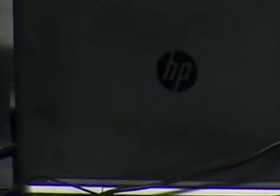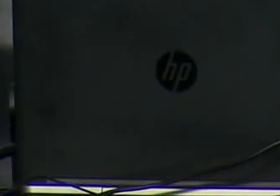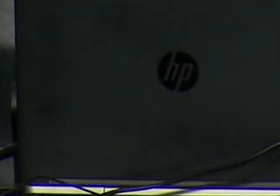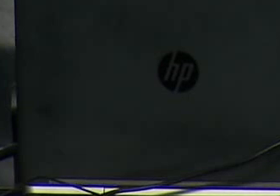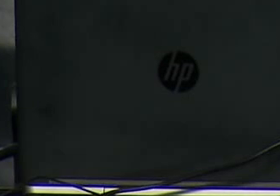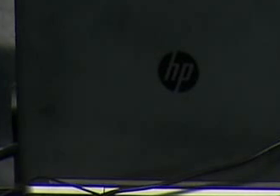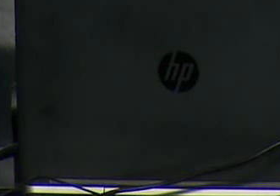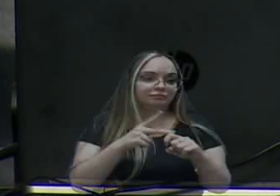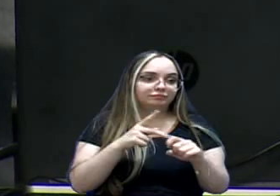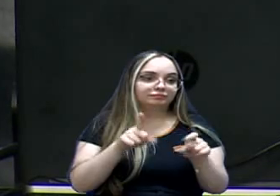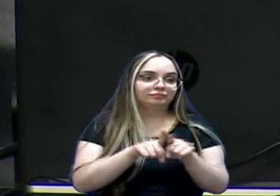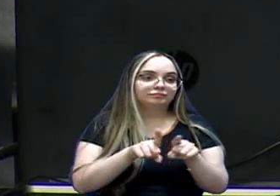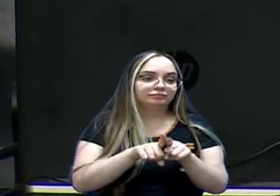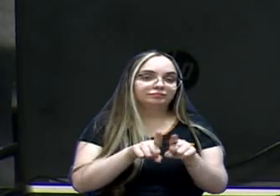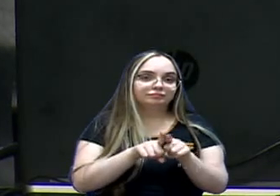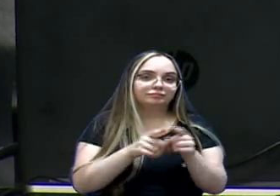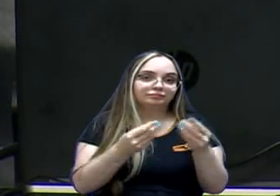Hélio